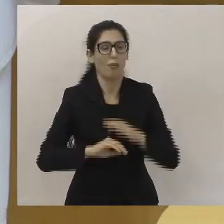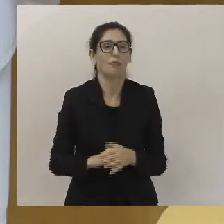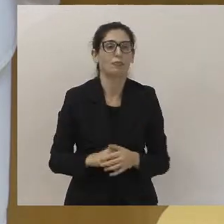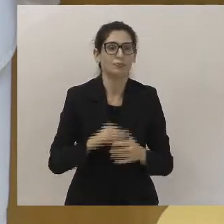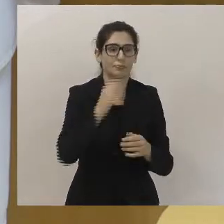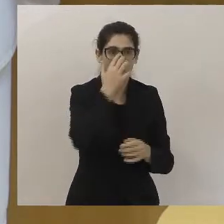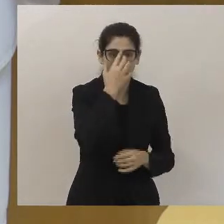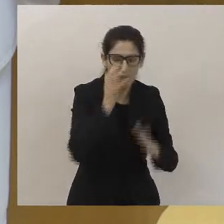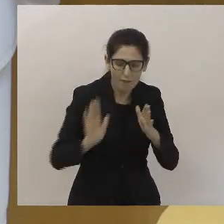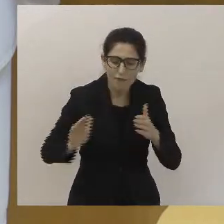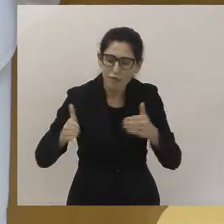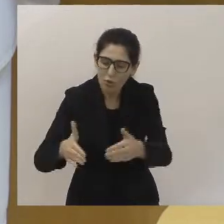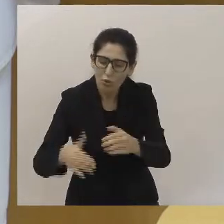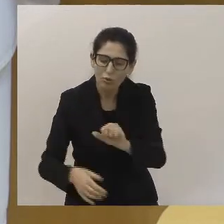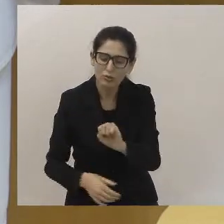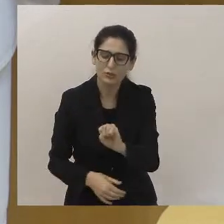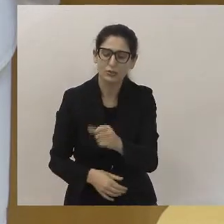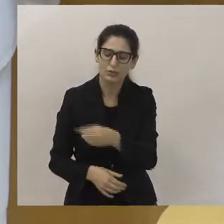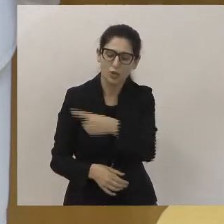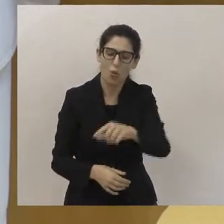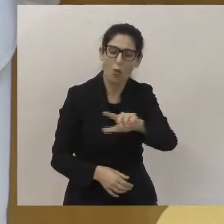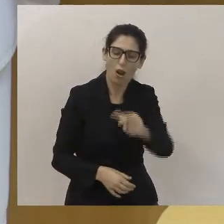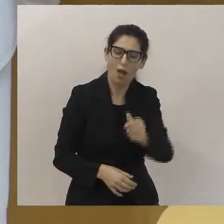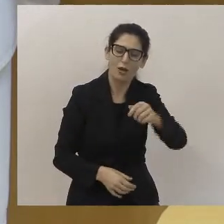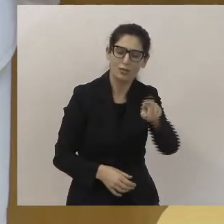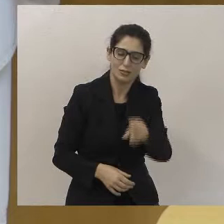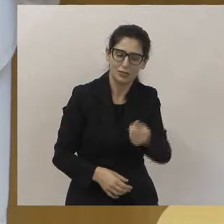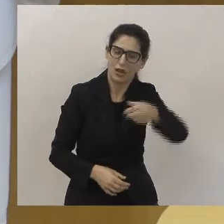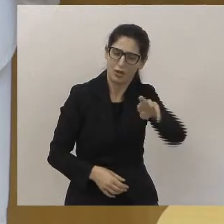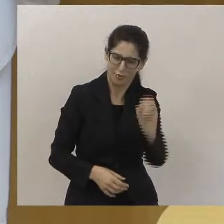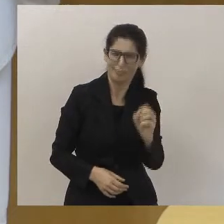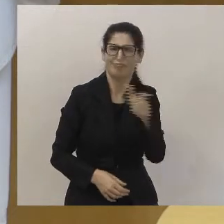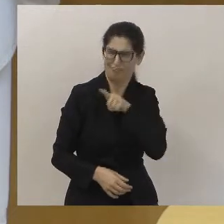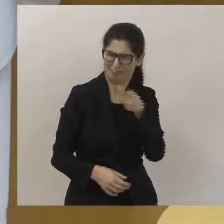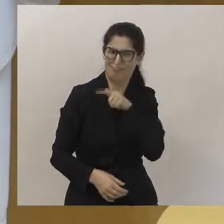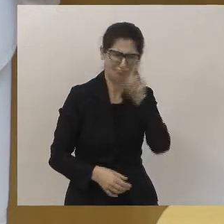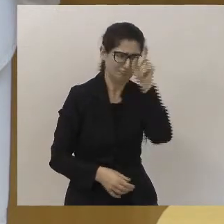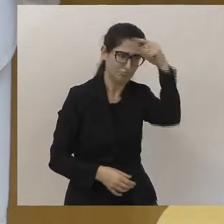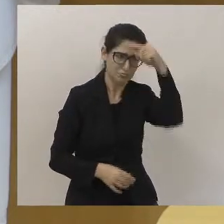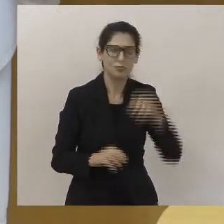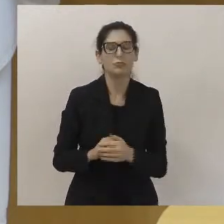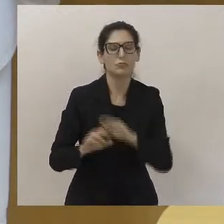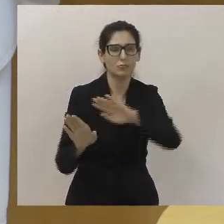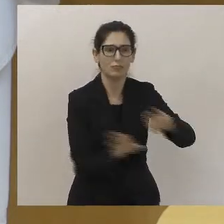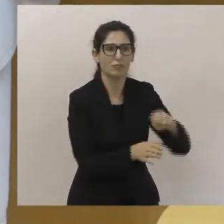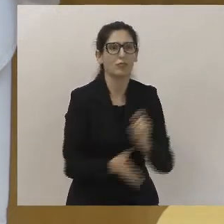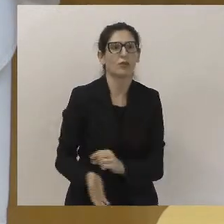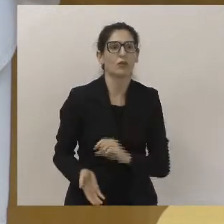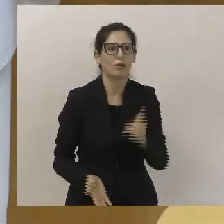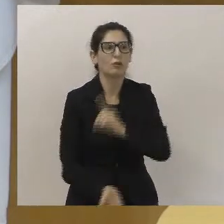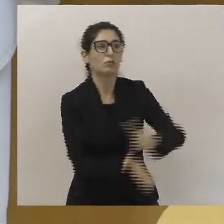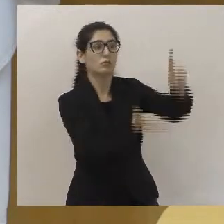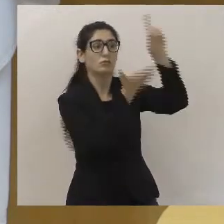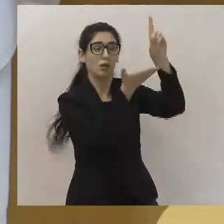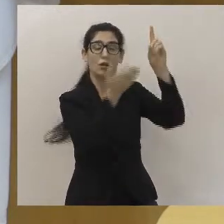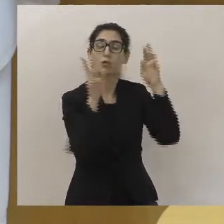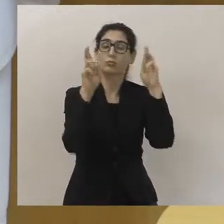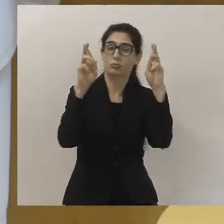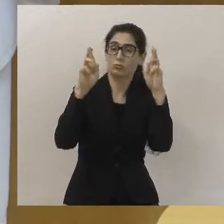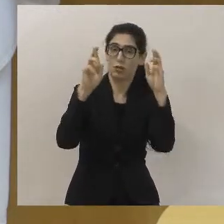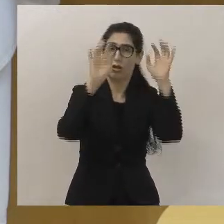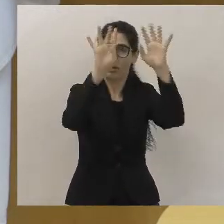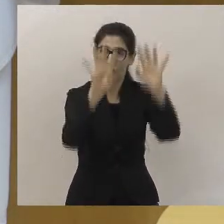demanda muito grande eu quero falar que esse deus abençoa a porque nós estamos falando da outra gestão